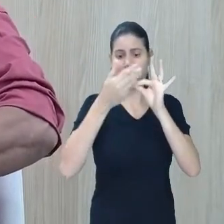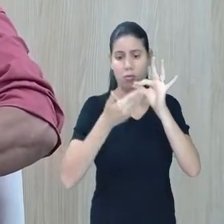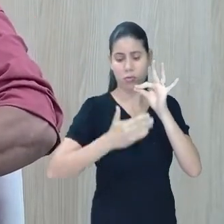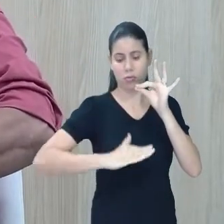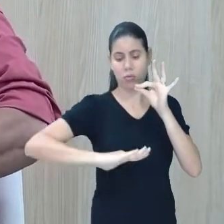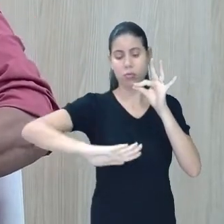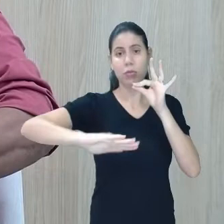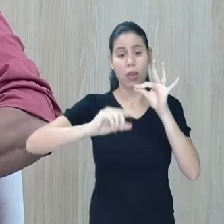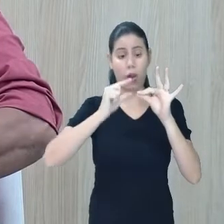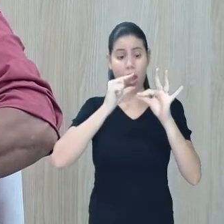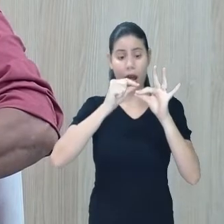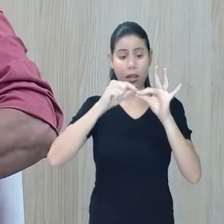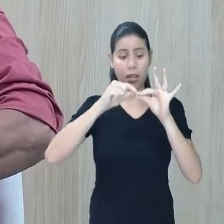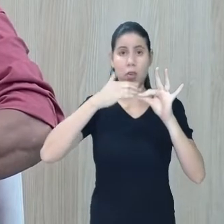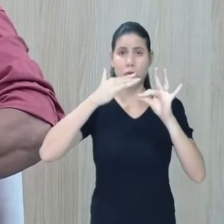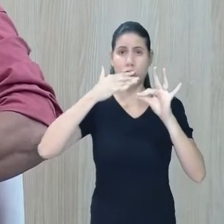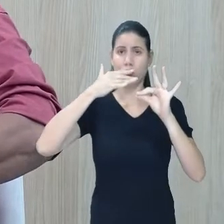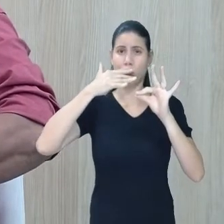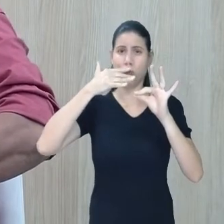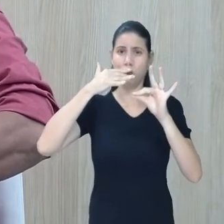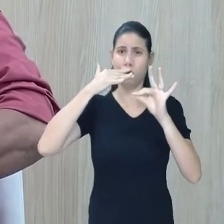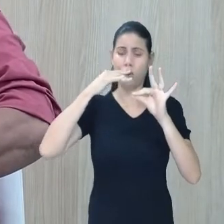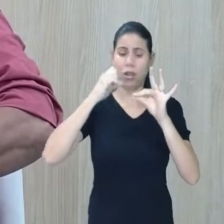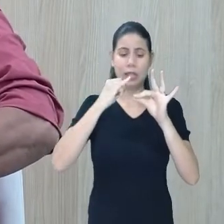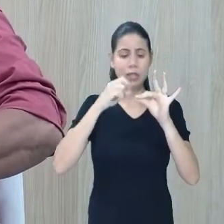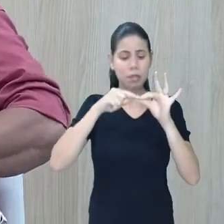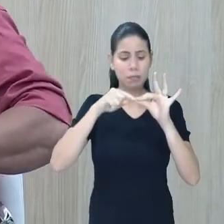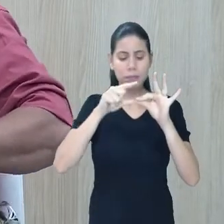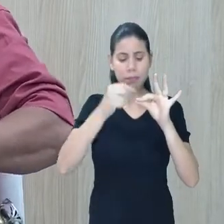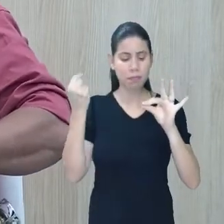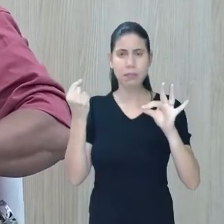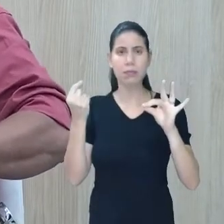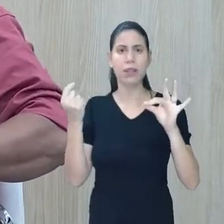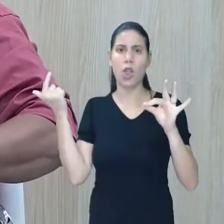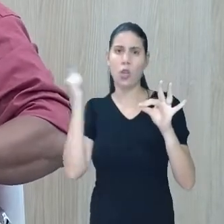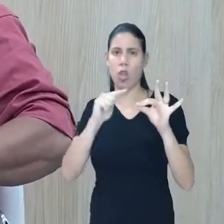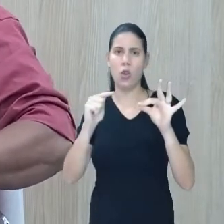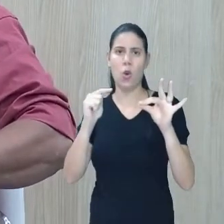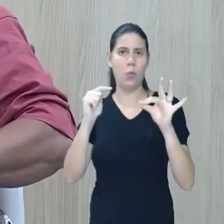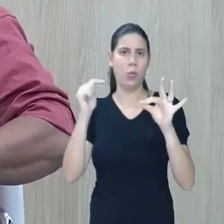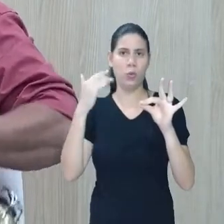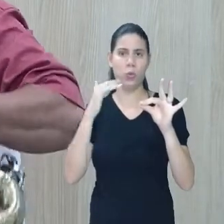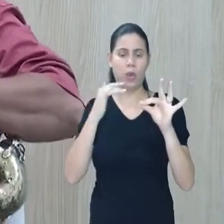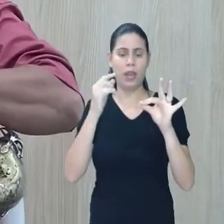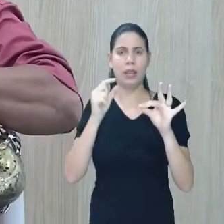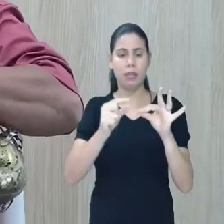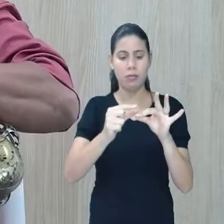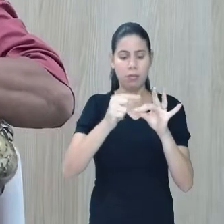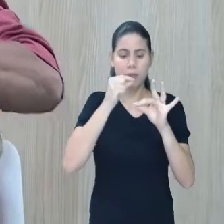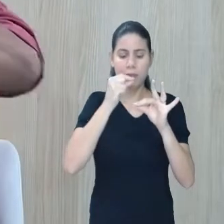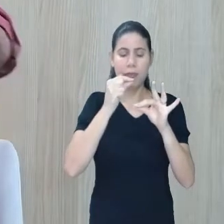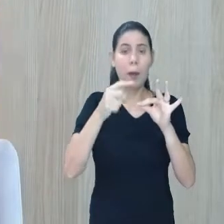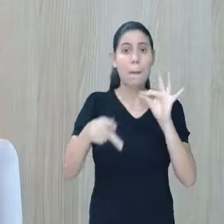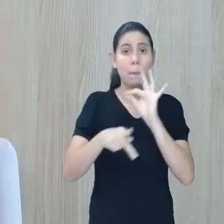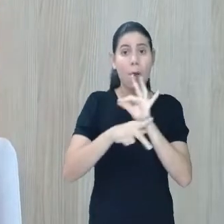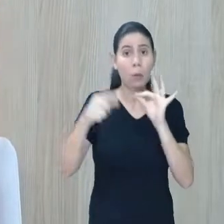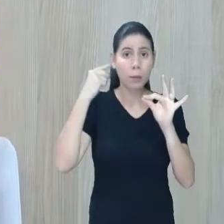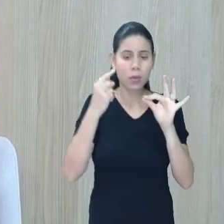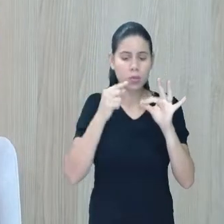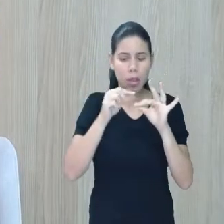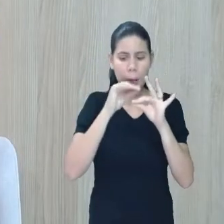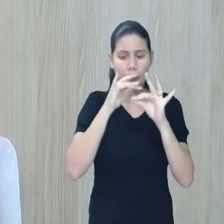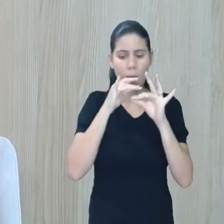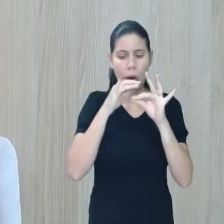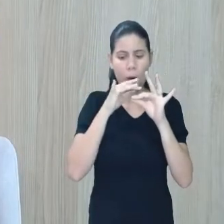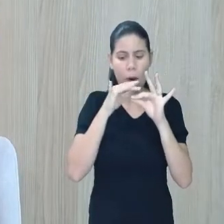que gera o som. Sim. Se essa palheta não funciona, o saxofone. Então, colocando isso aqui dentro da boca do surdo, a percepção interna do surdo, a